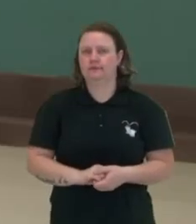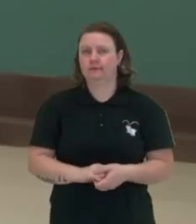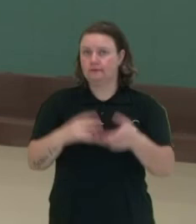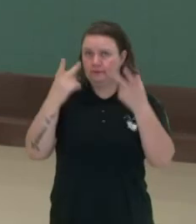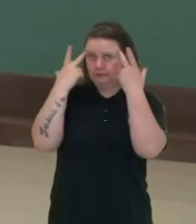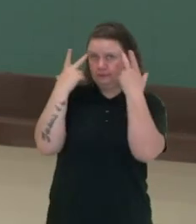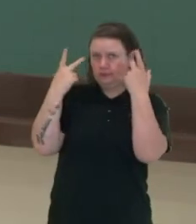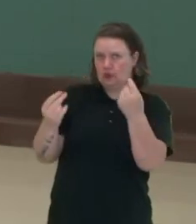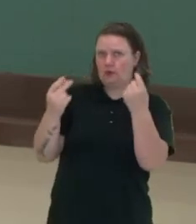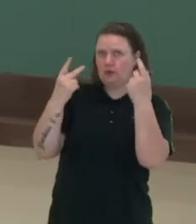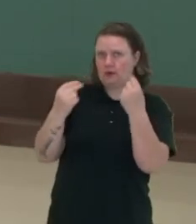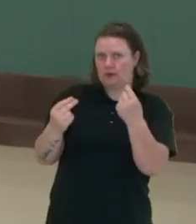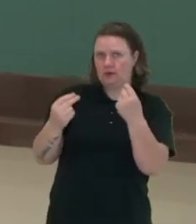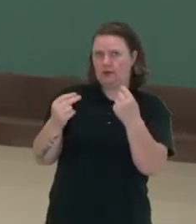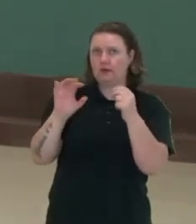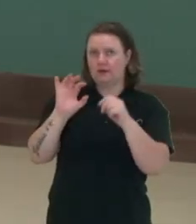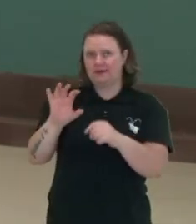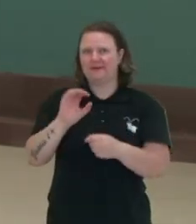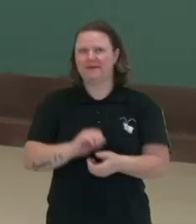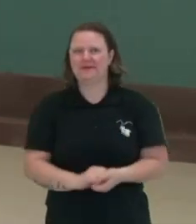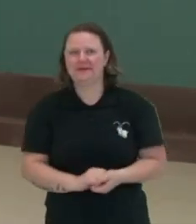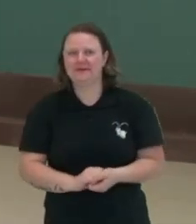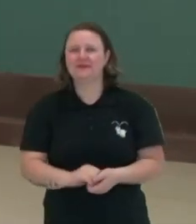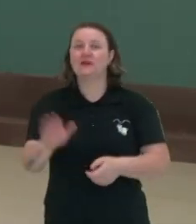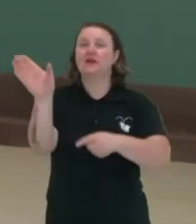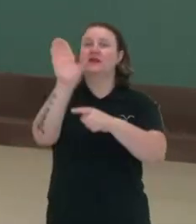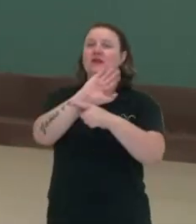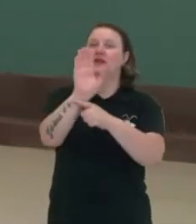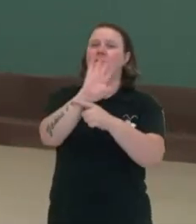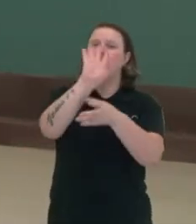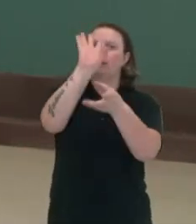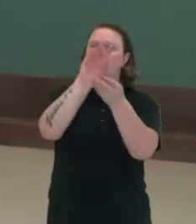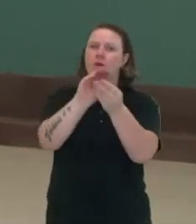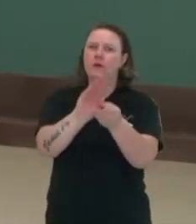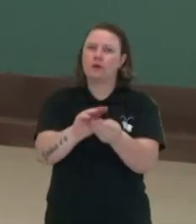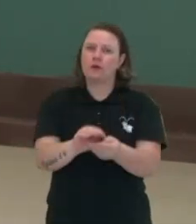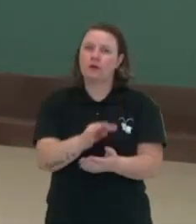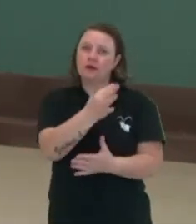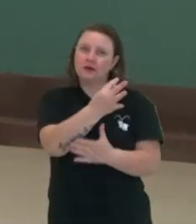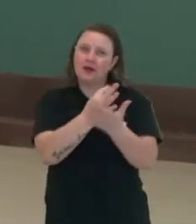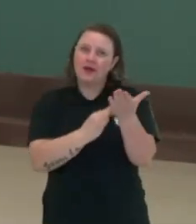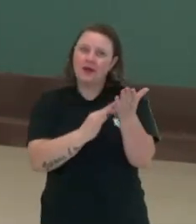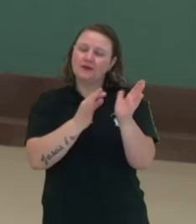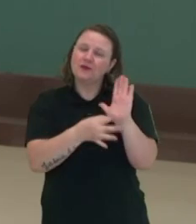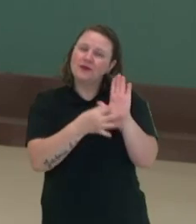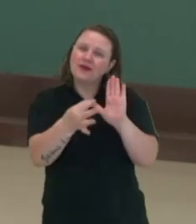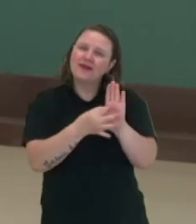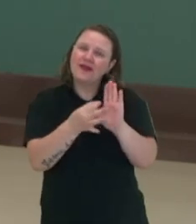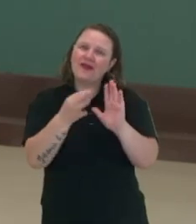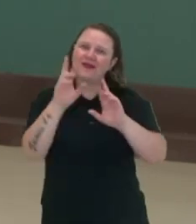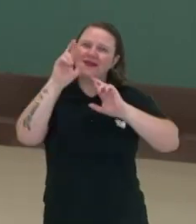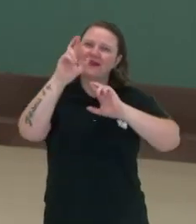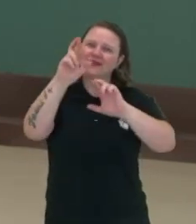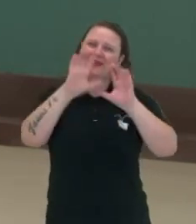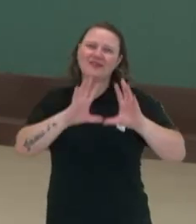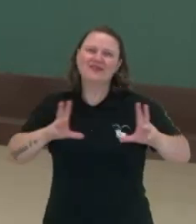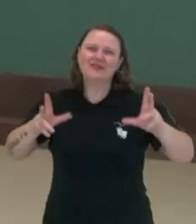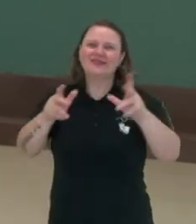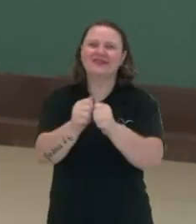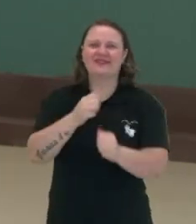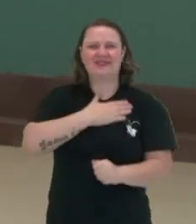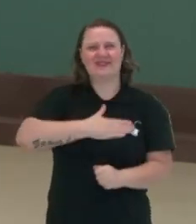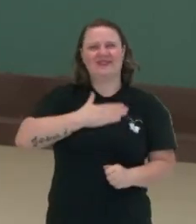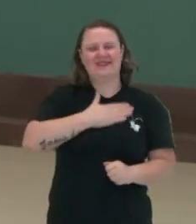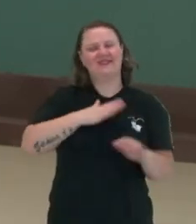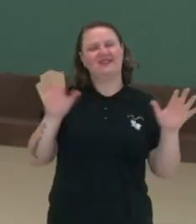conhecimento dos leitores. Neste vídeo falamos sobre artigo de opinião. Espero que vocês tenham gostado e até breve.